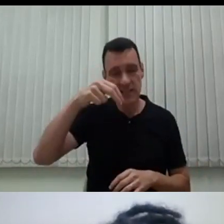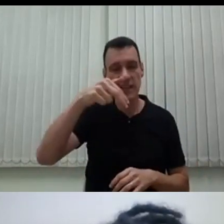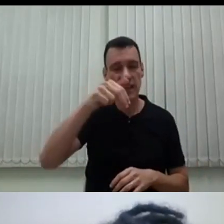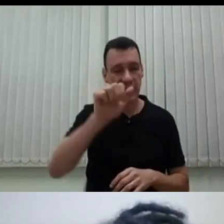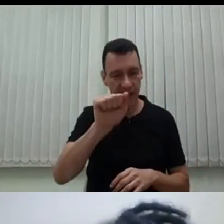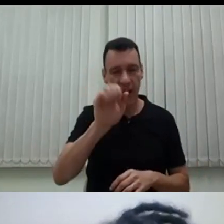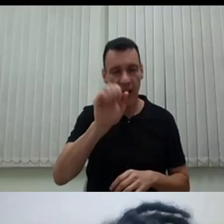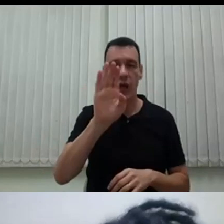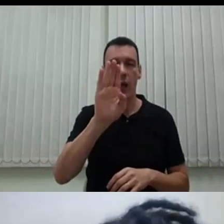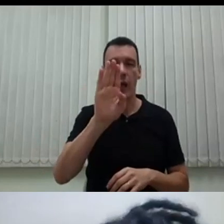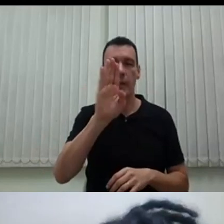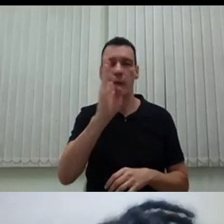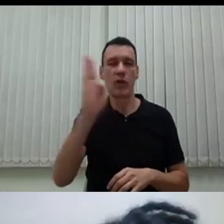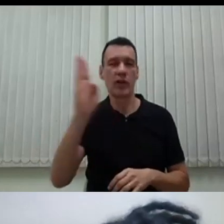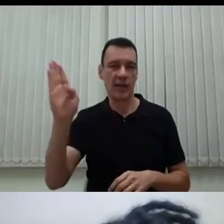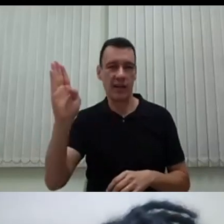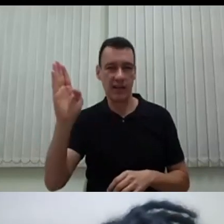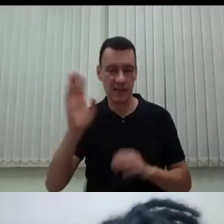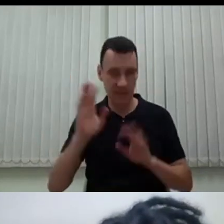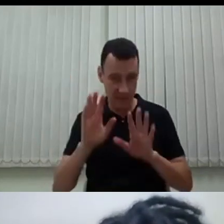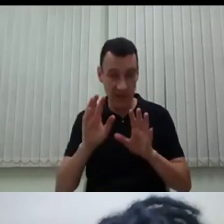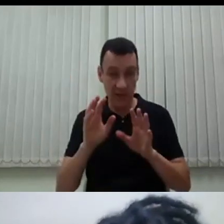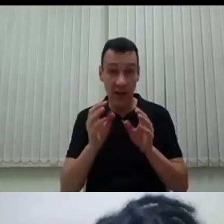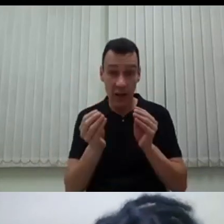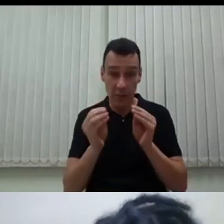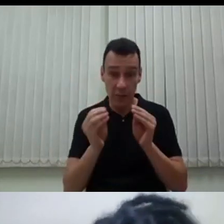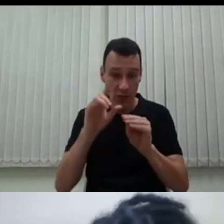Bíblia e ele vai aparecer, tá bom?